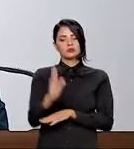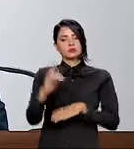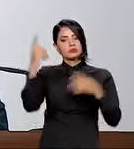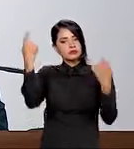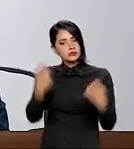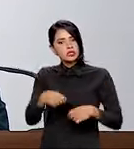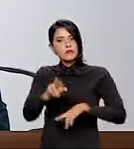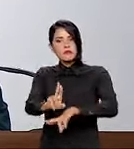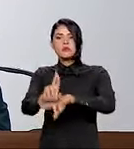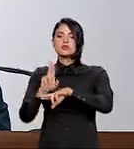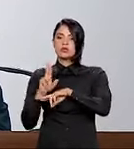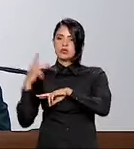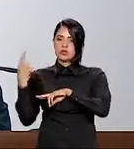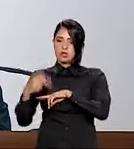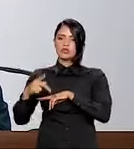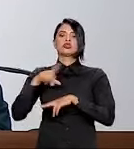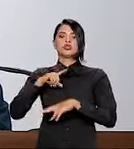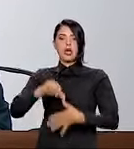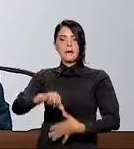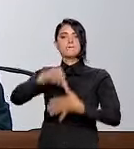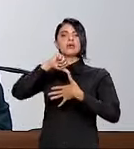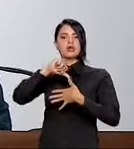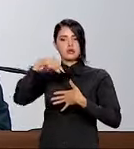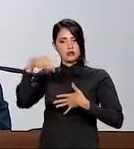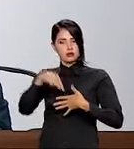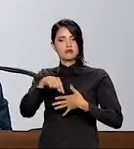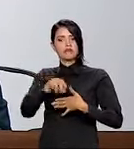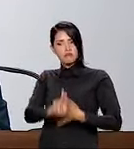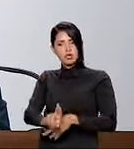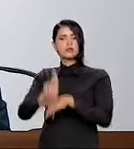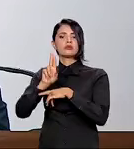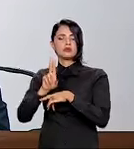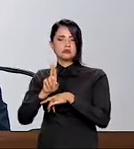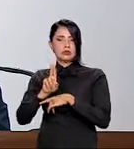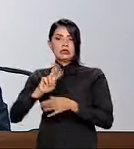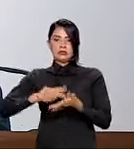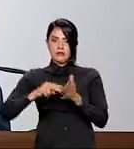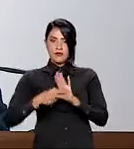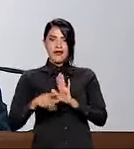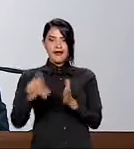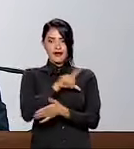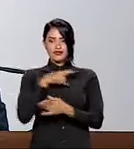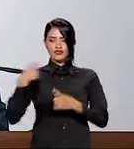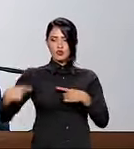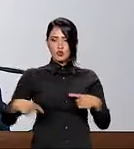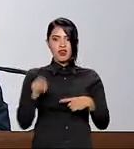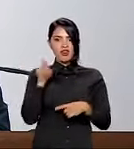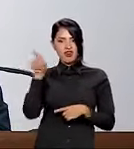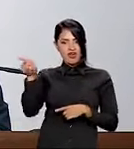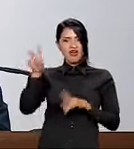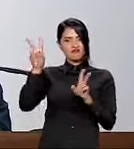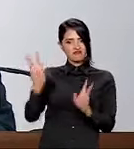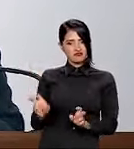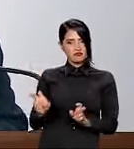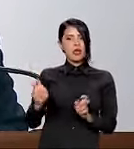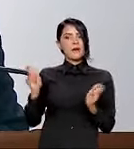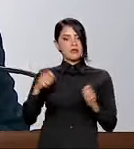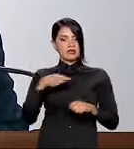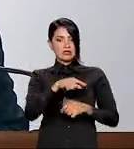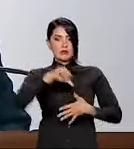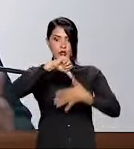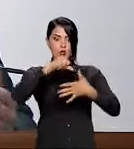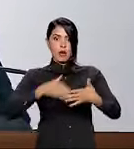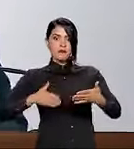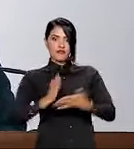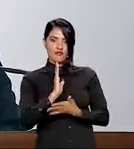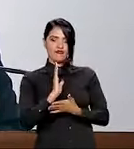ser representante da América do Sul. Significa que antes da gente discutir uma coisa lá, a gente tem que aprovar aqui na